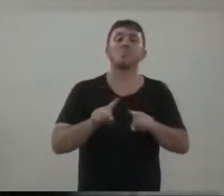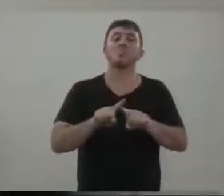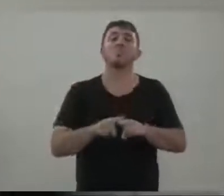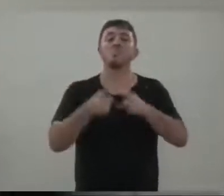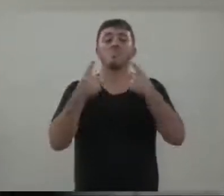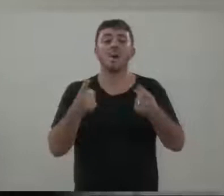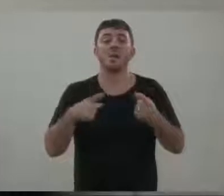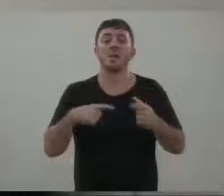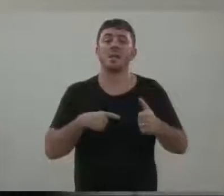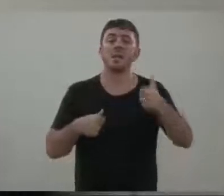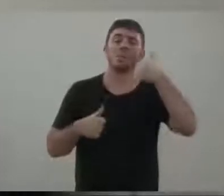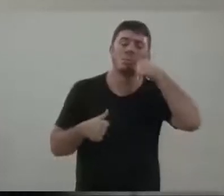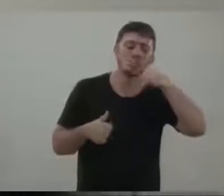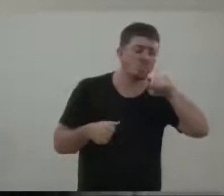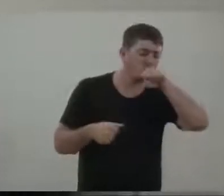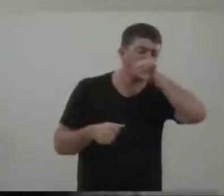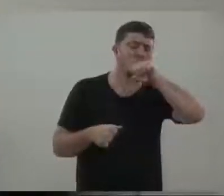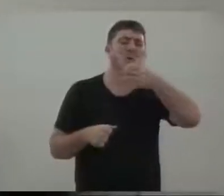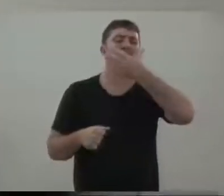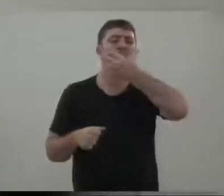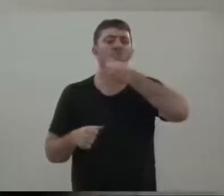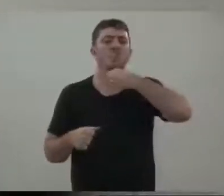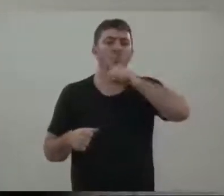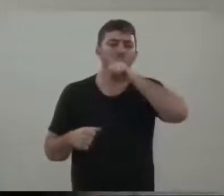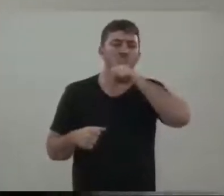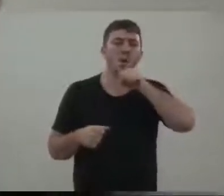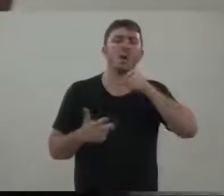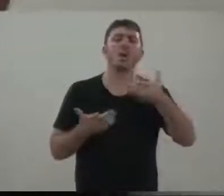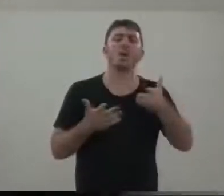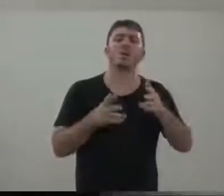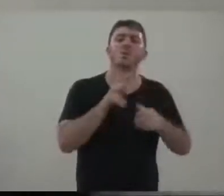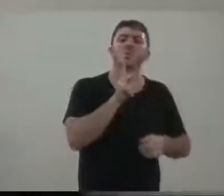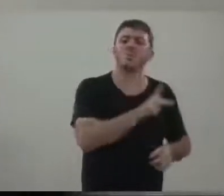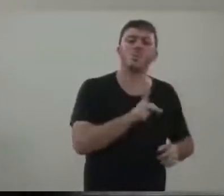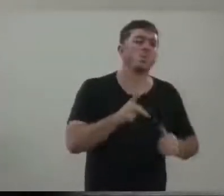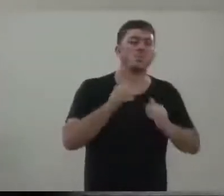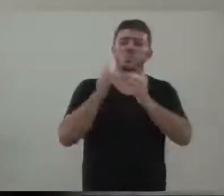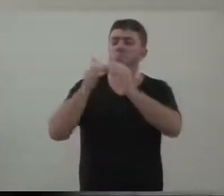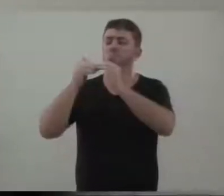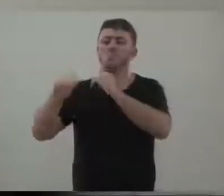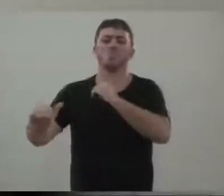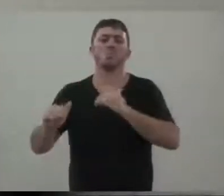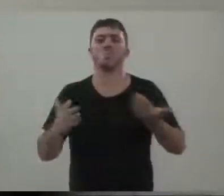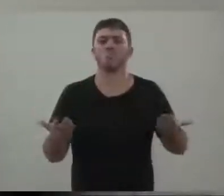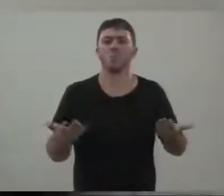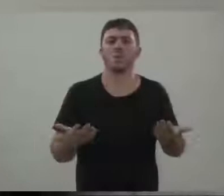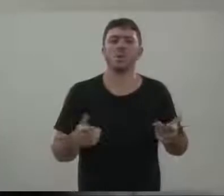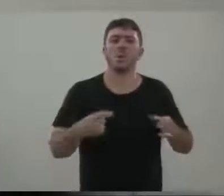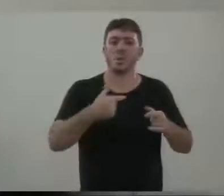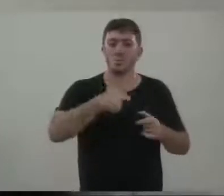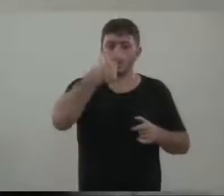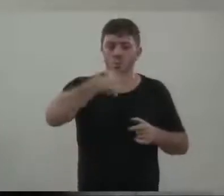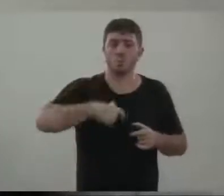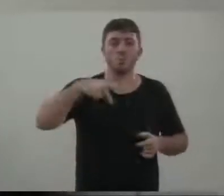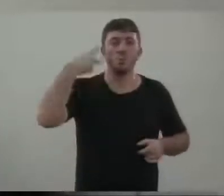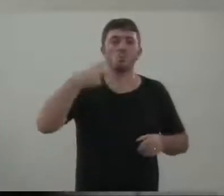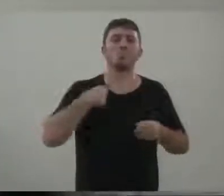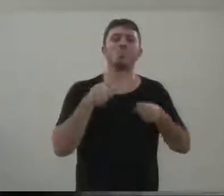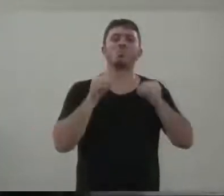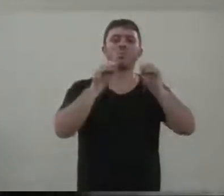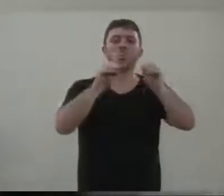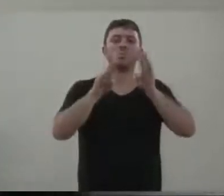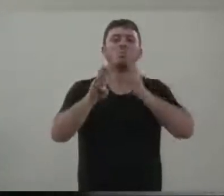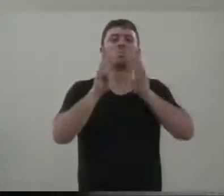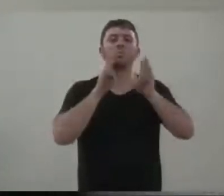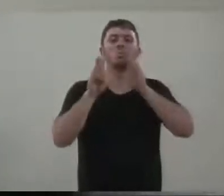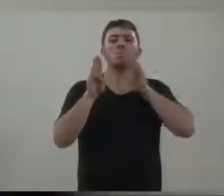mães, pais, parentes e professores que discordaram. Inclusive, eu coloquei no meu Facebook esse final de semana e vi